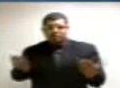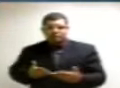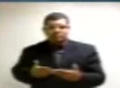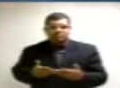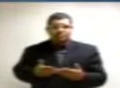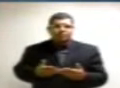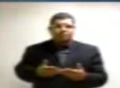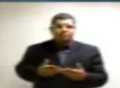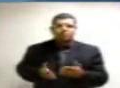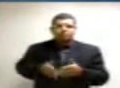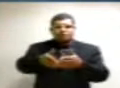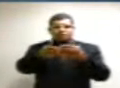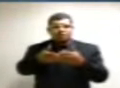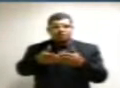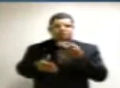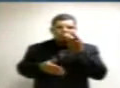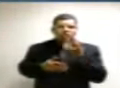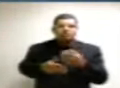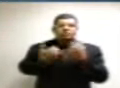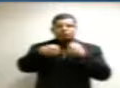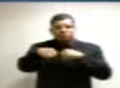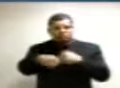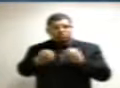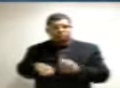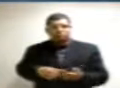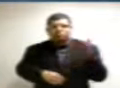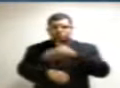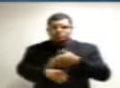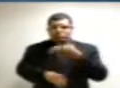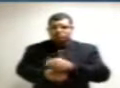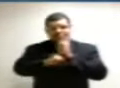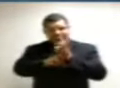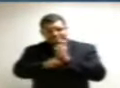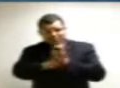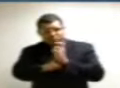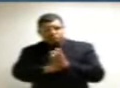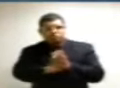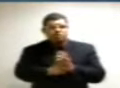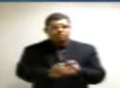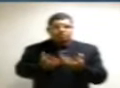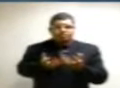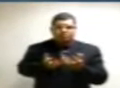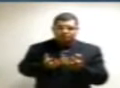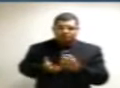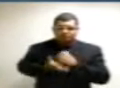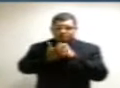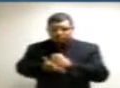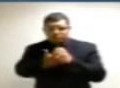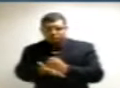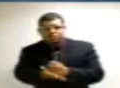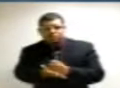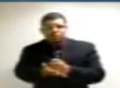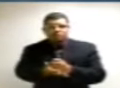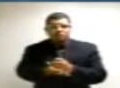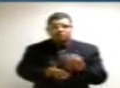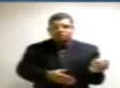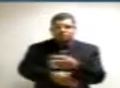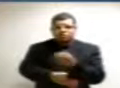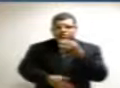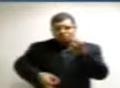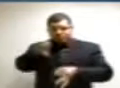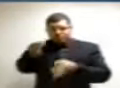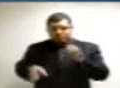aqui, de pires na mão, dizer que precisa de recursos da Assembleia para dar posse a